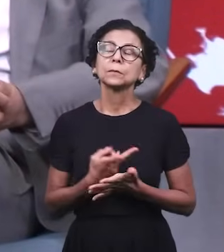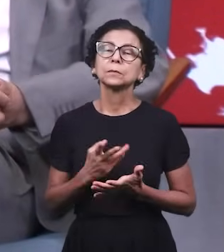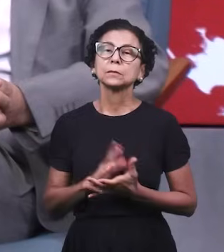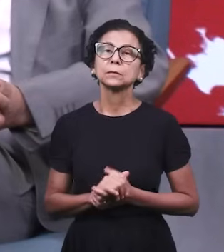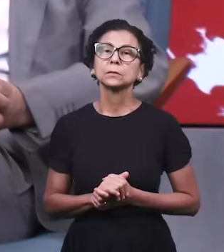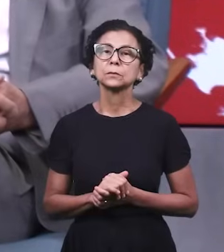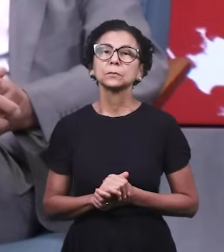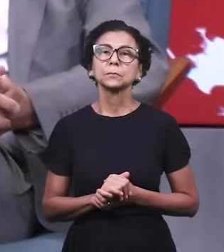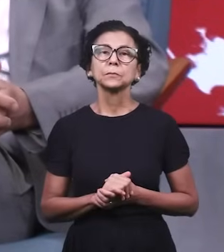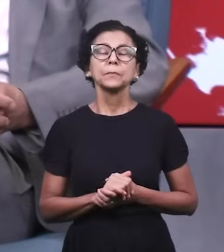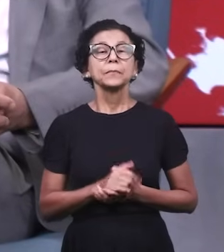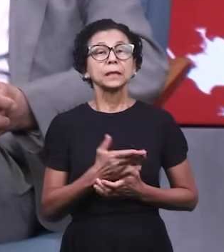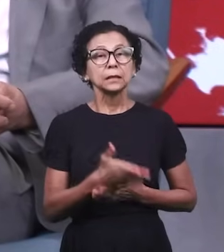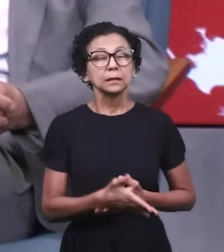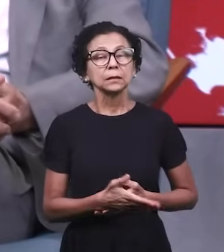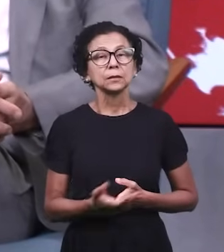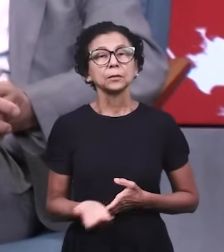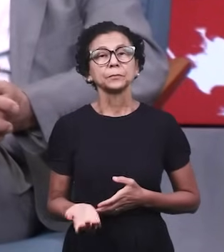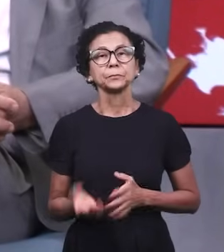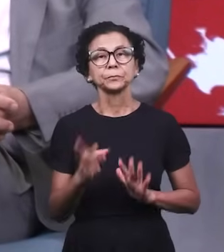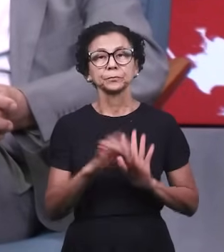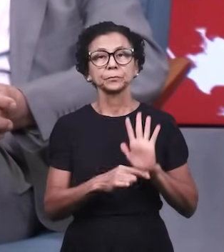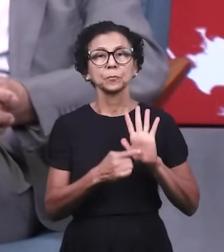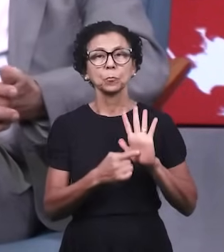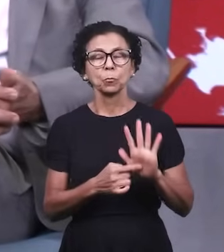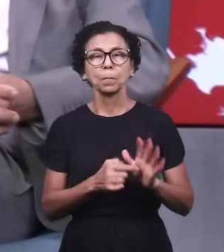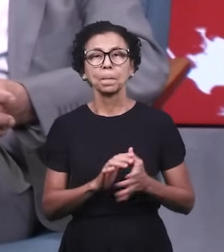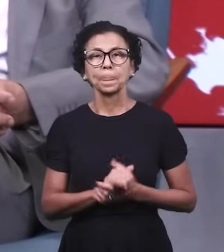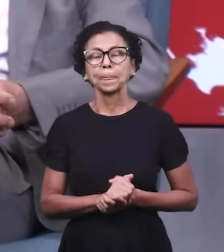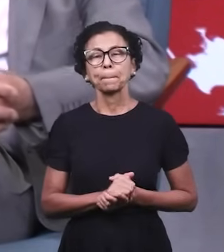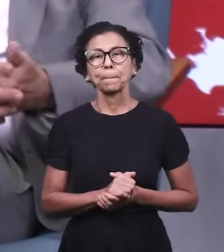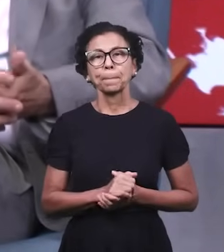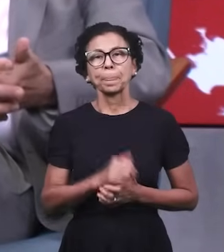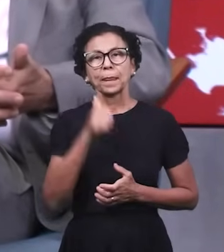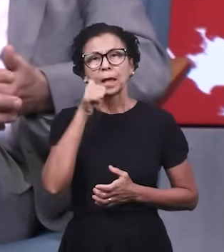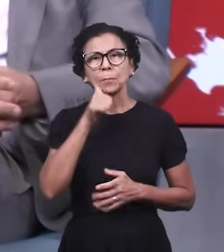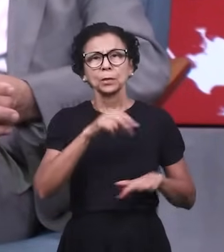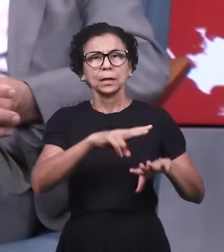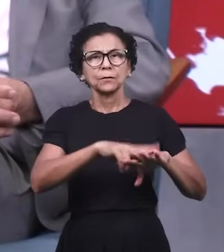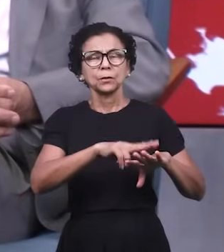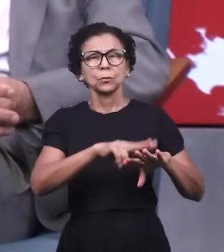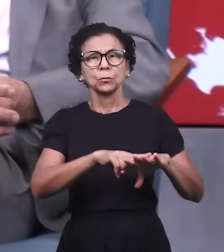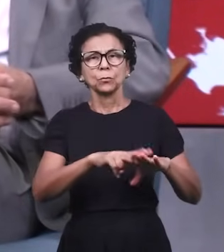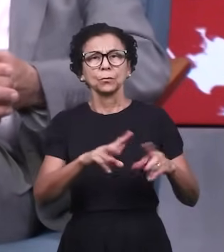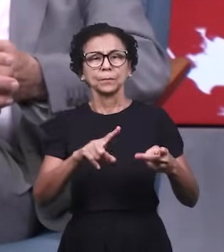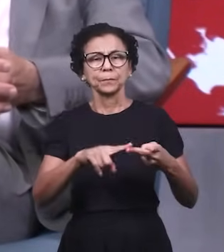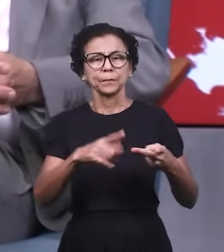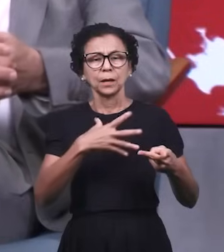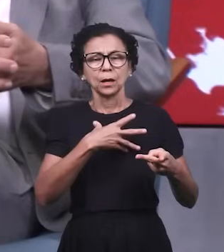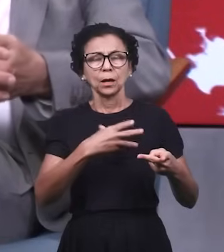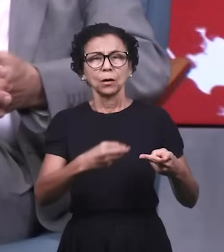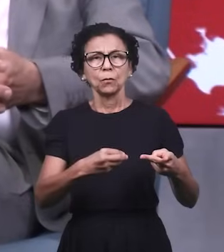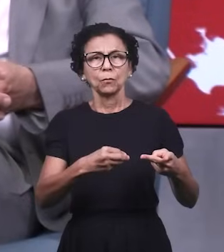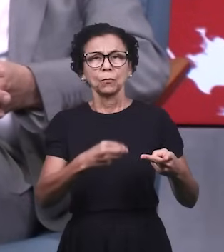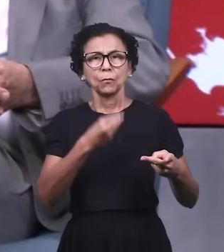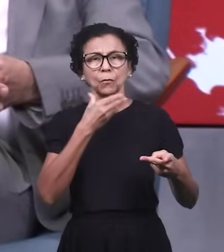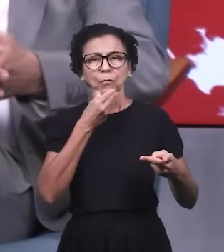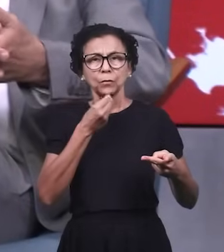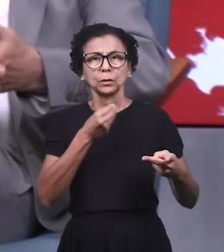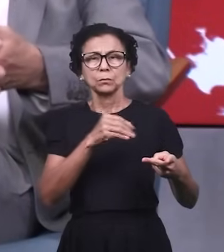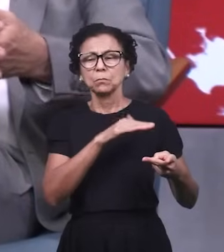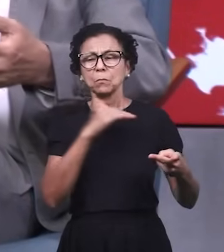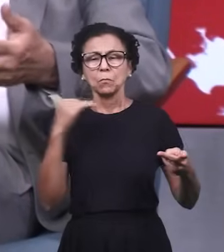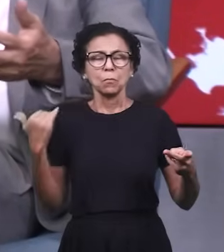da ressurreição do filho da viúva de Naim. O filho está morto, conduzido um filho morto a uma religião,